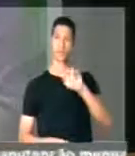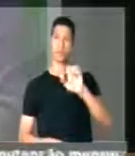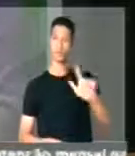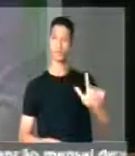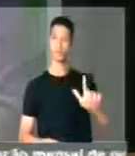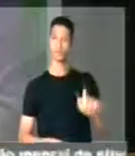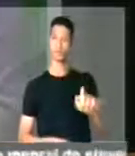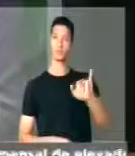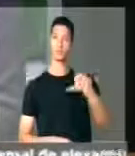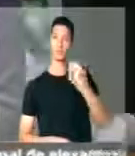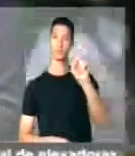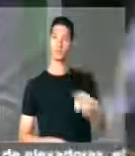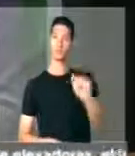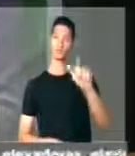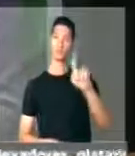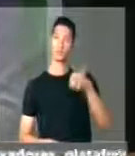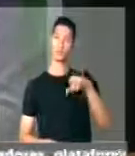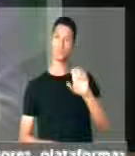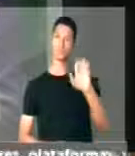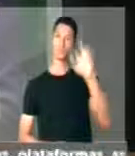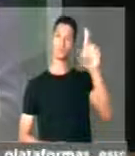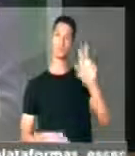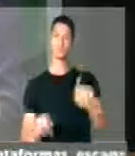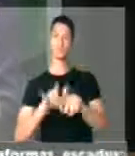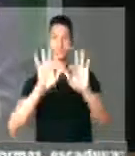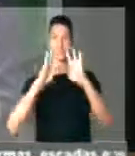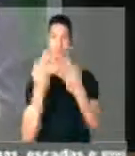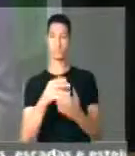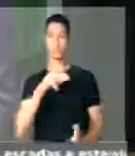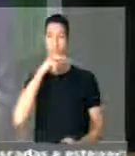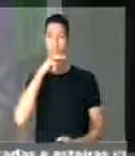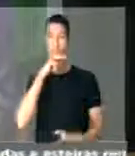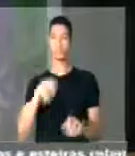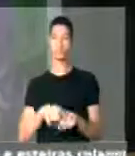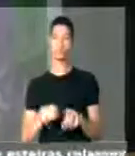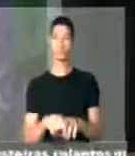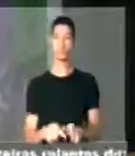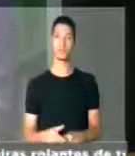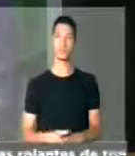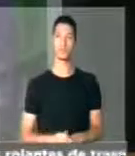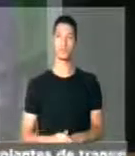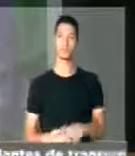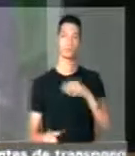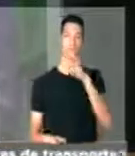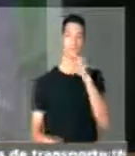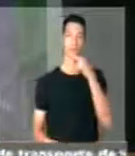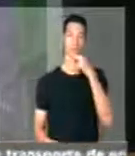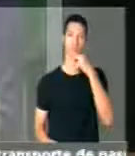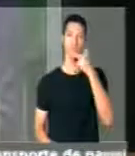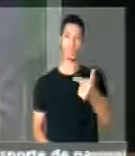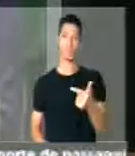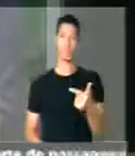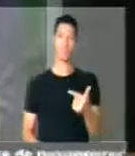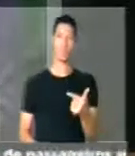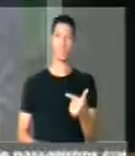Arraes, José Almino, representando também a família, os netos de Arraes, bisnetos de